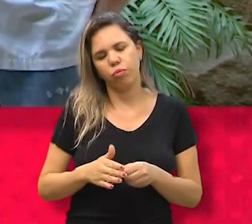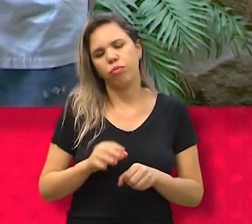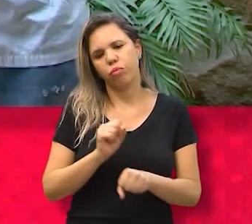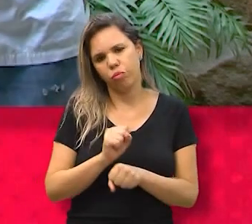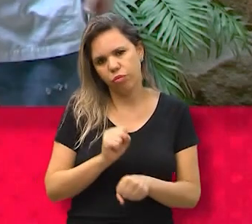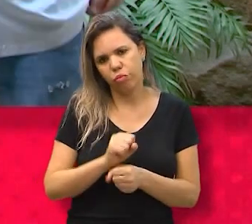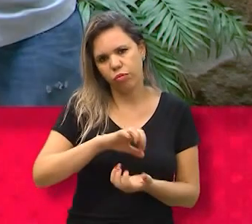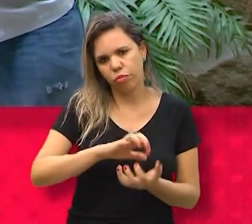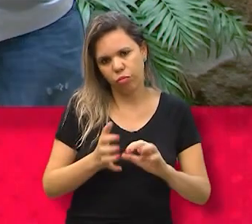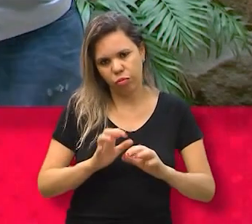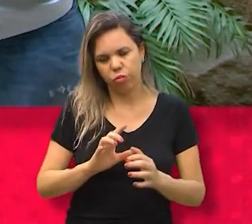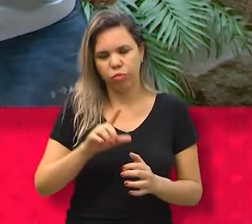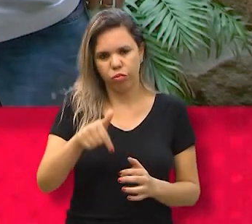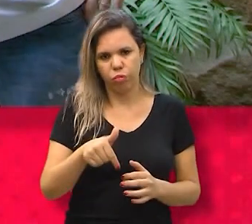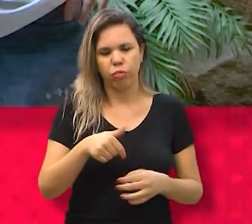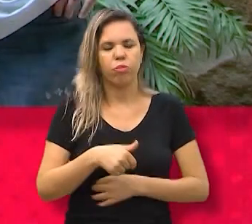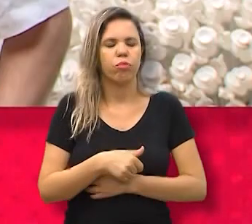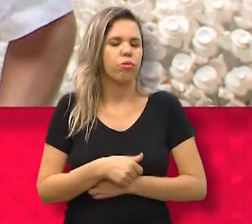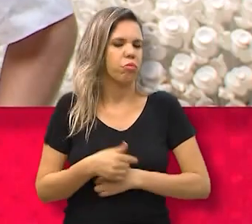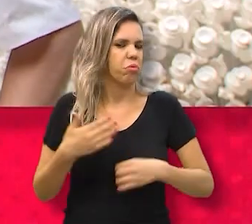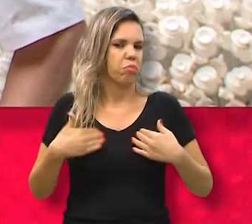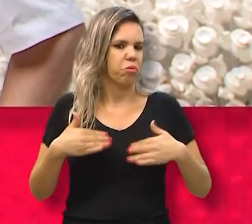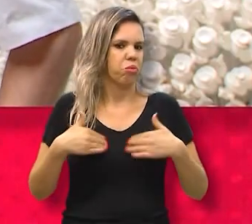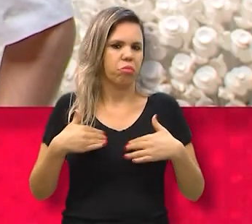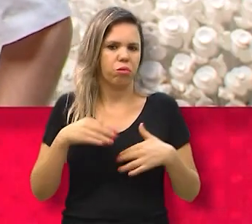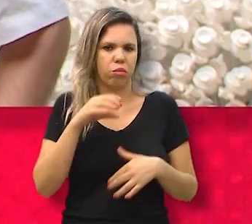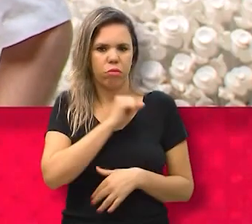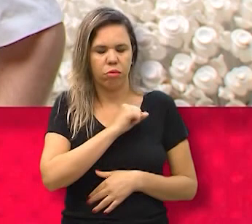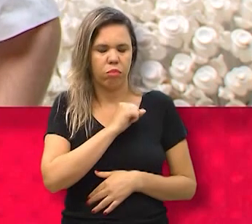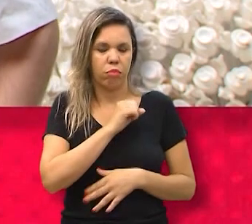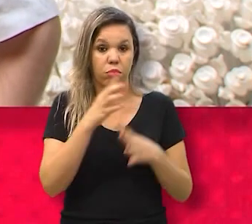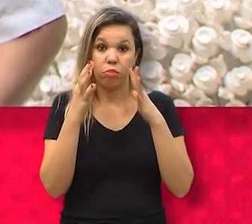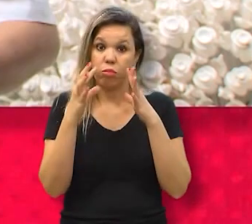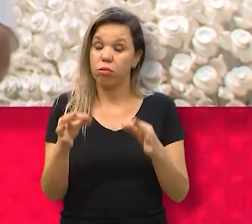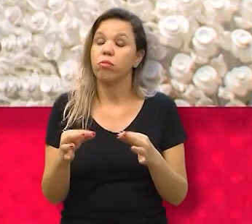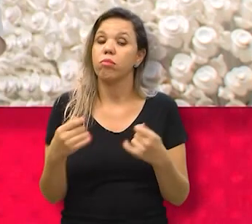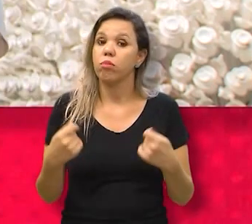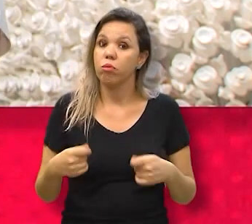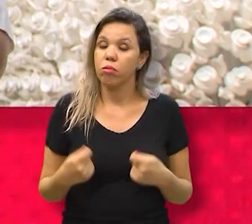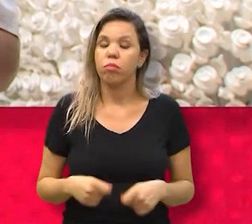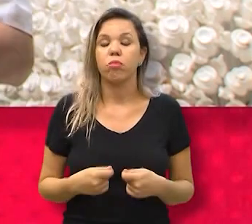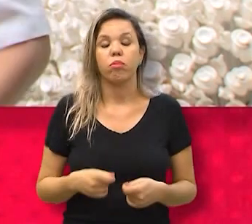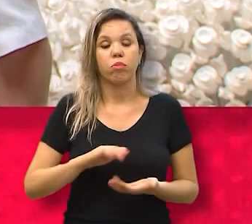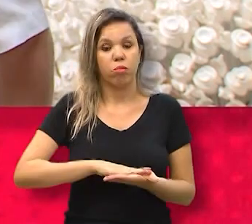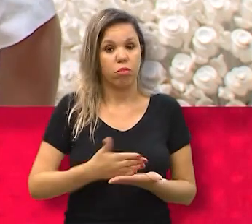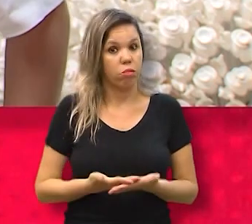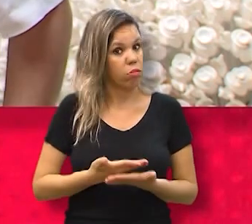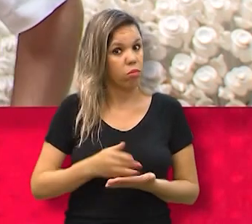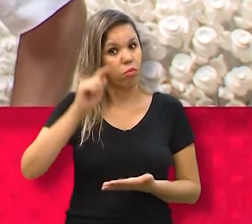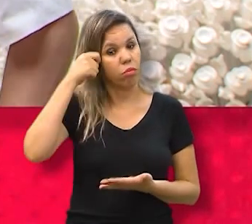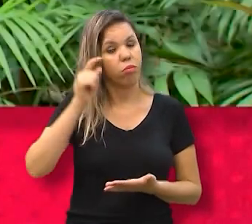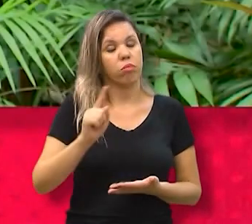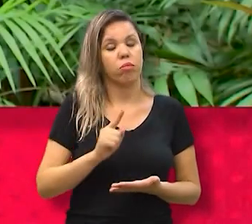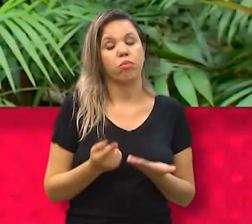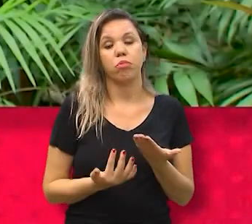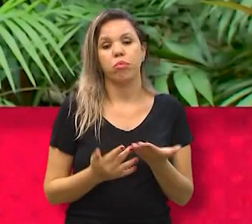massa tem que descansar. Mas depois disso, é bem tranquilo. A única atenção que você vai precisar é realmente no grelhar o